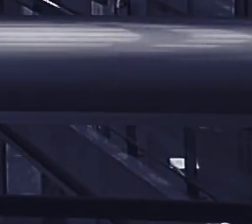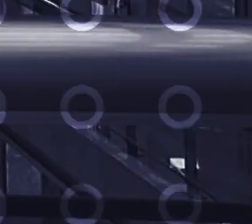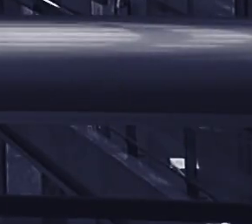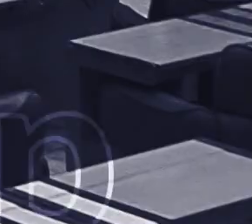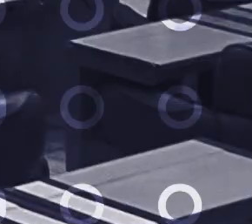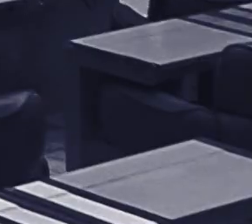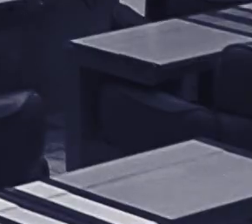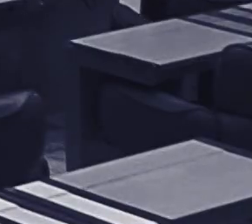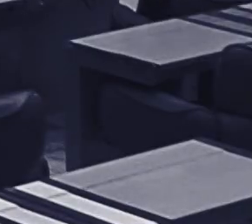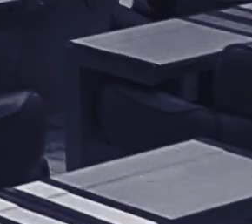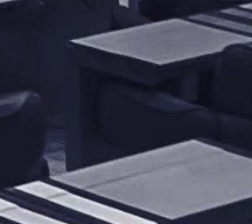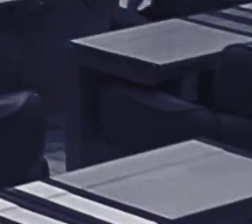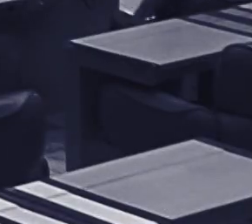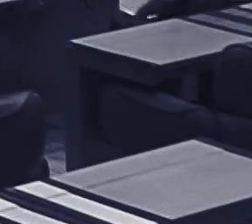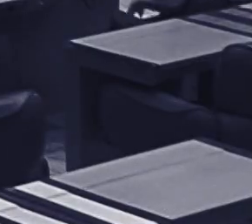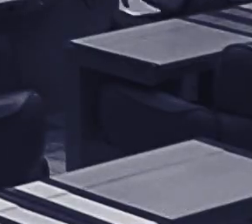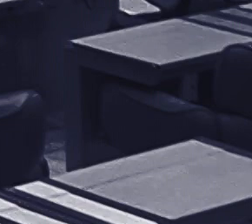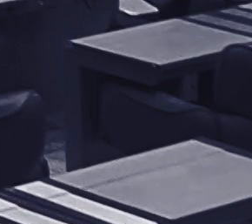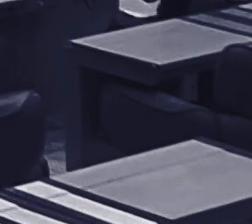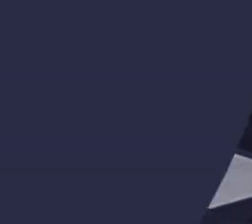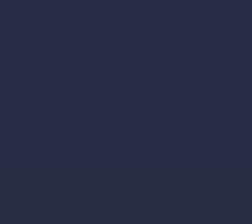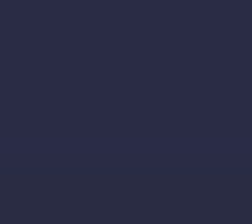E aí